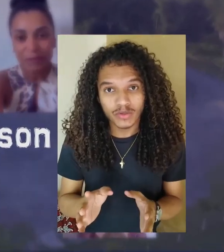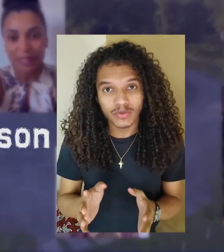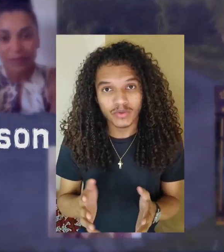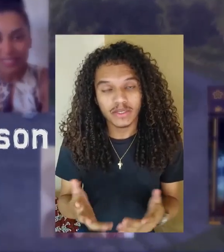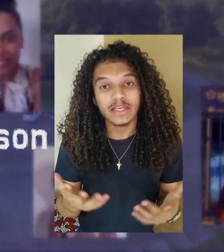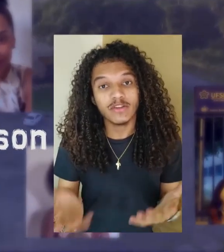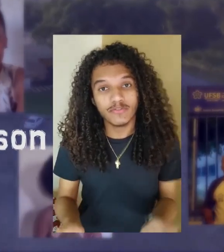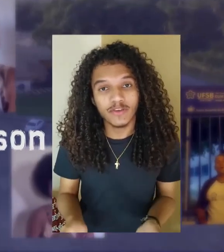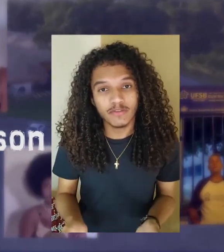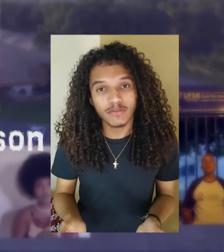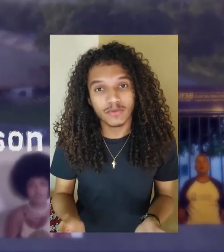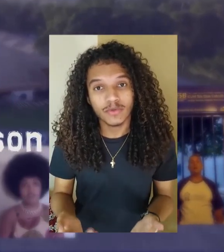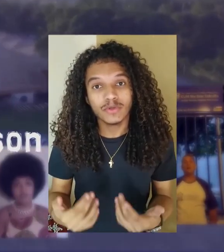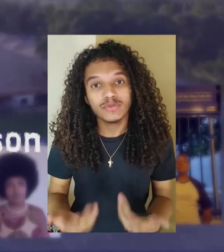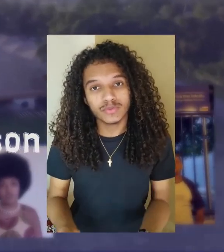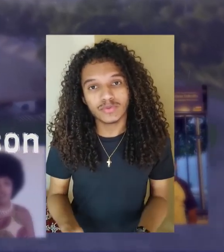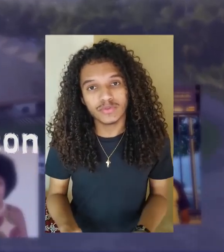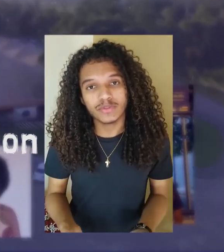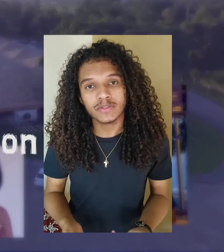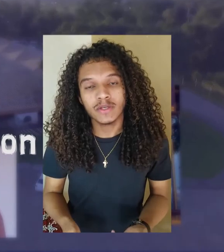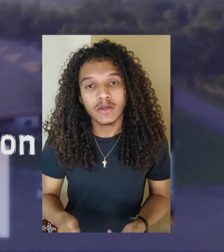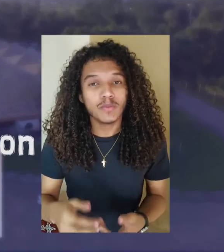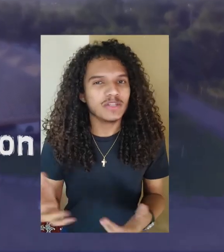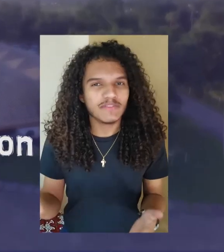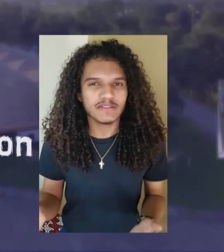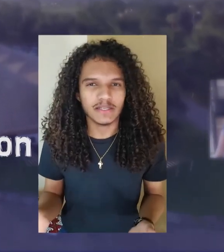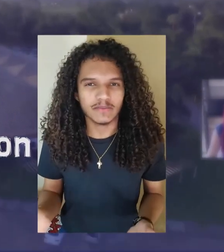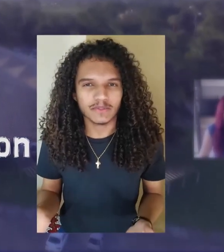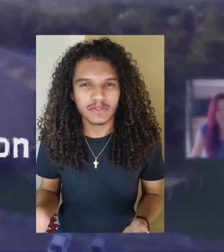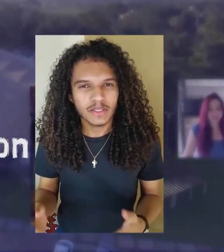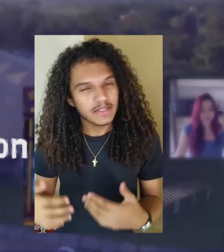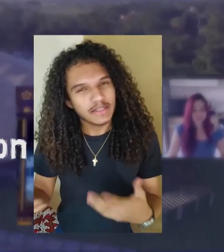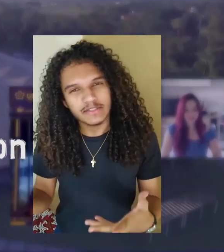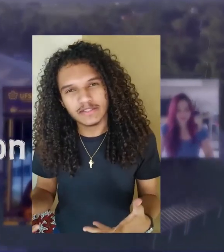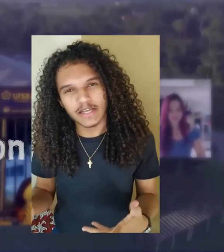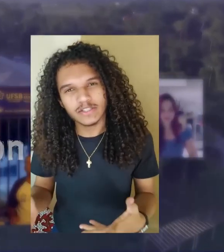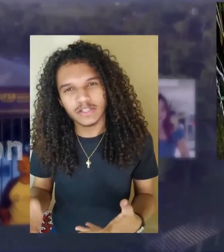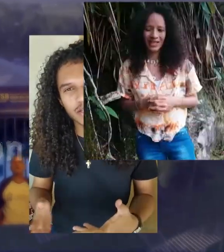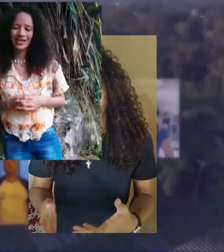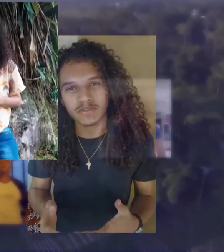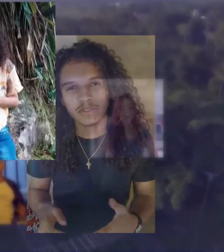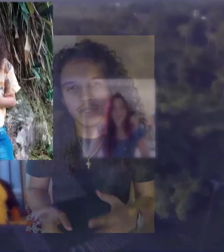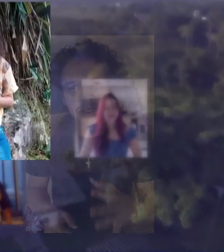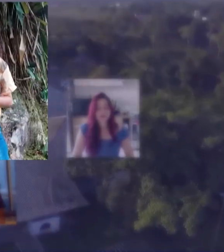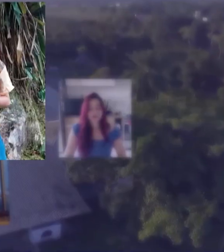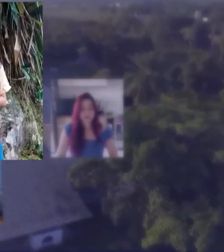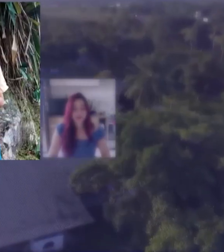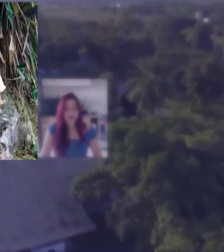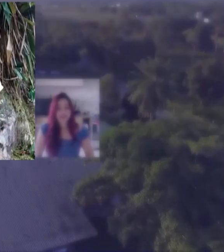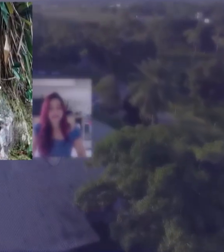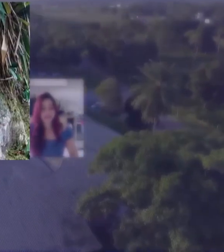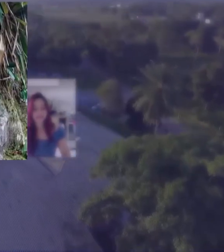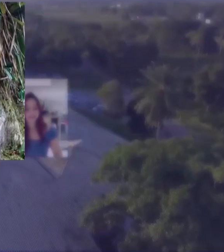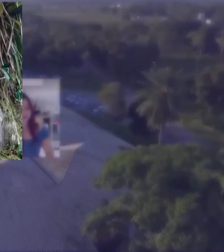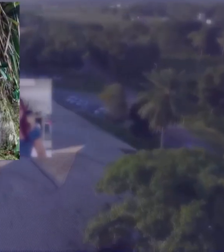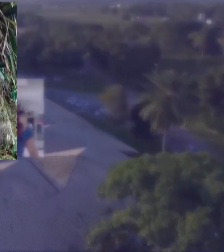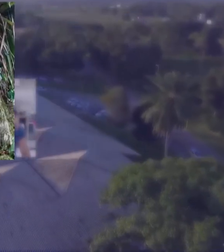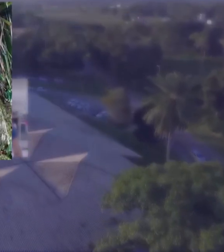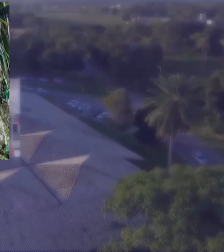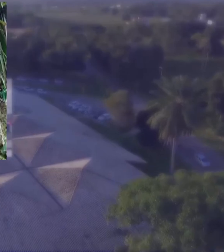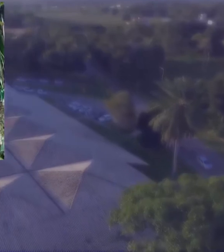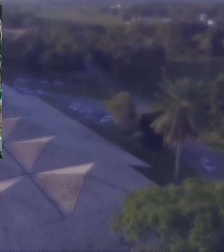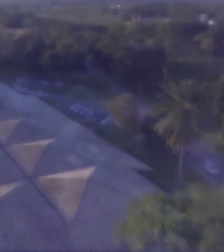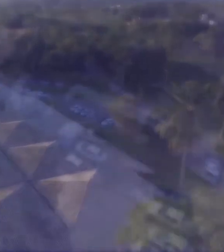é único e que é difícil juntos, como já fazemos nesses 7 anos. E daqui a pouco a gente se